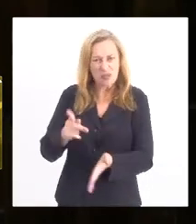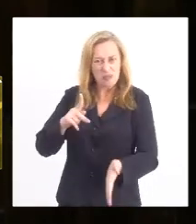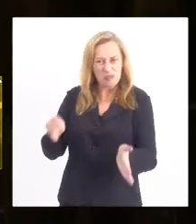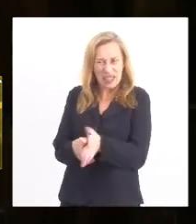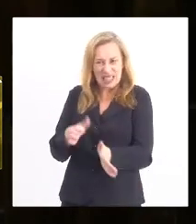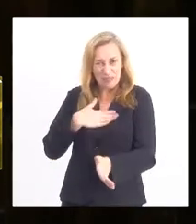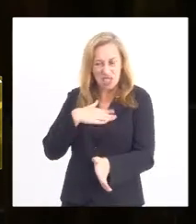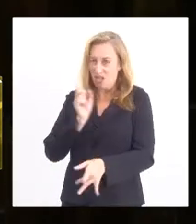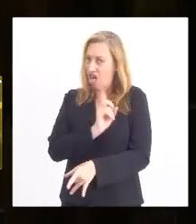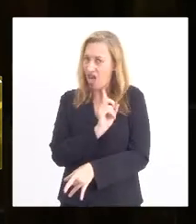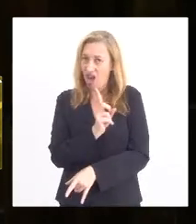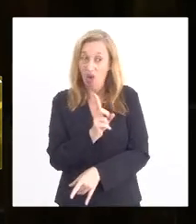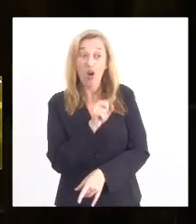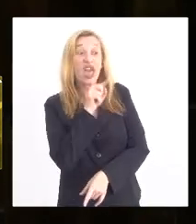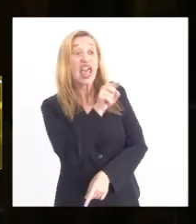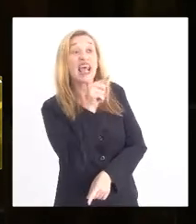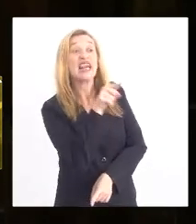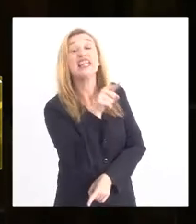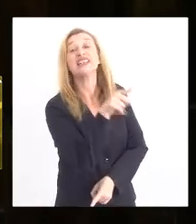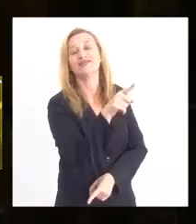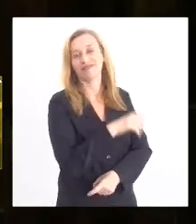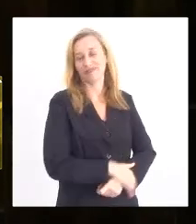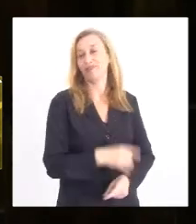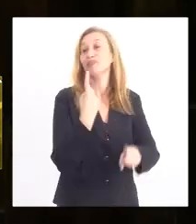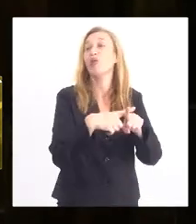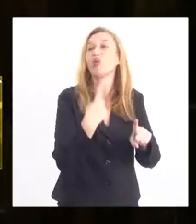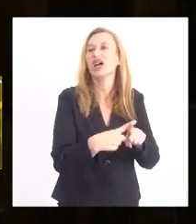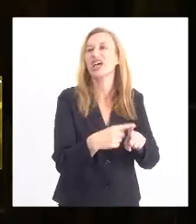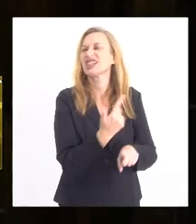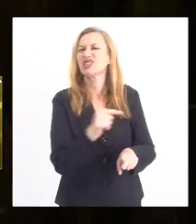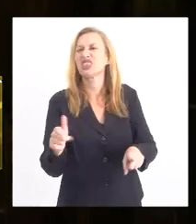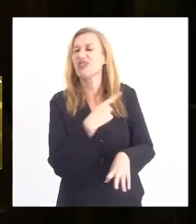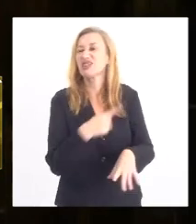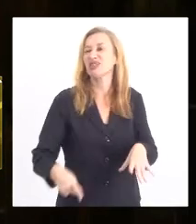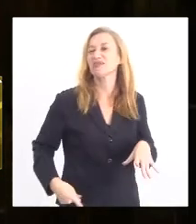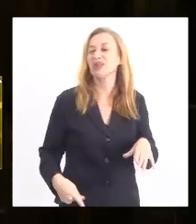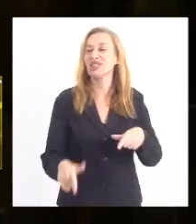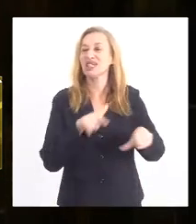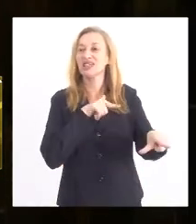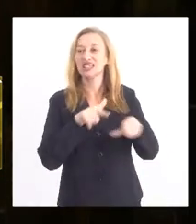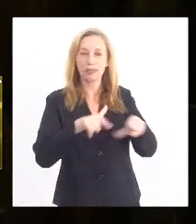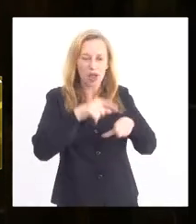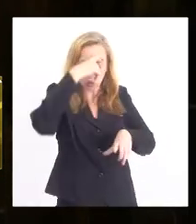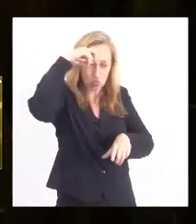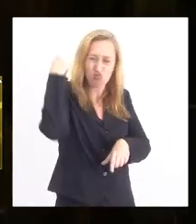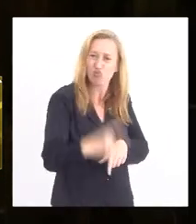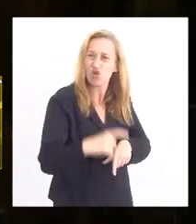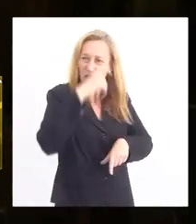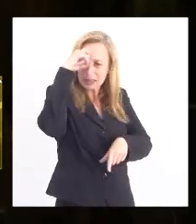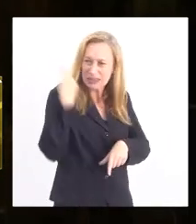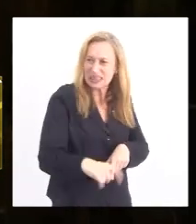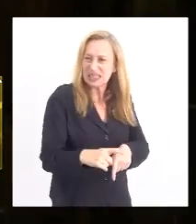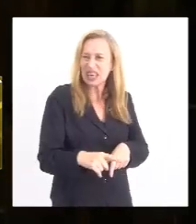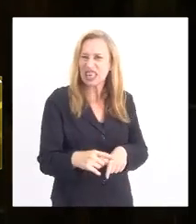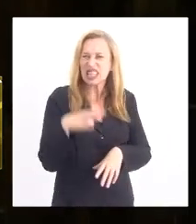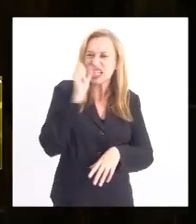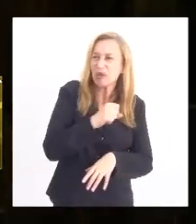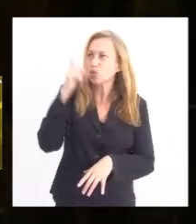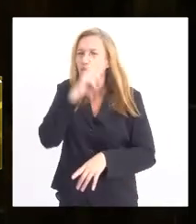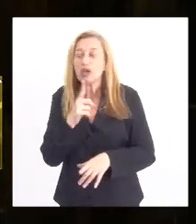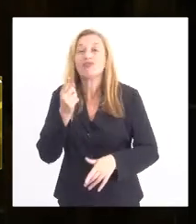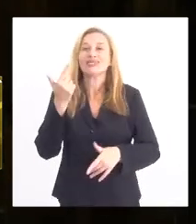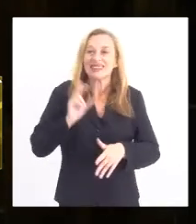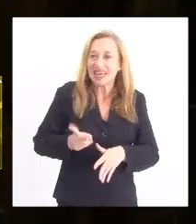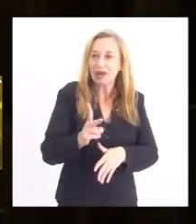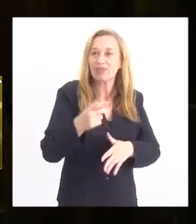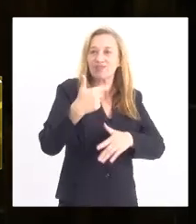é tudo ele é porque se não tivesse um presidente do Trabalhador incansável que não tem fim de semana